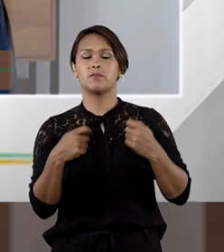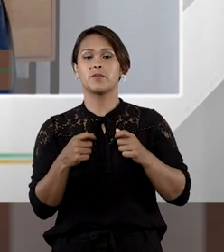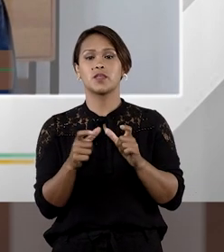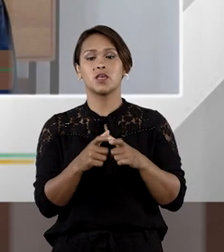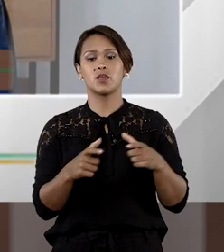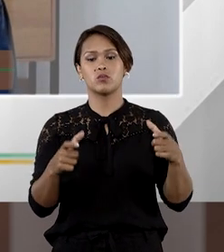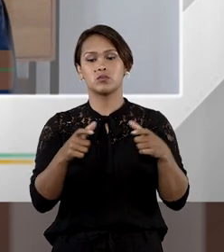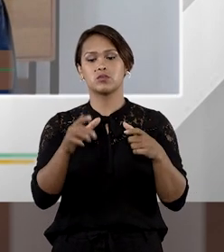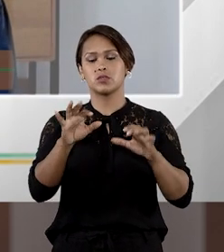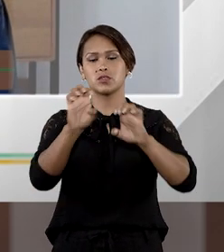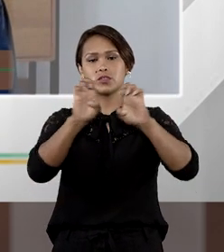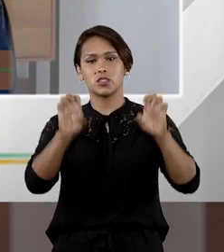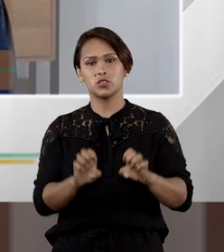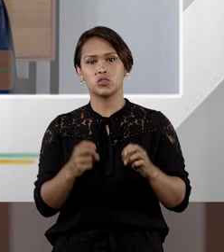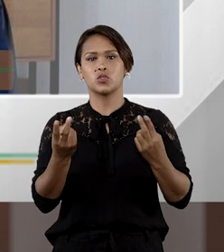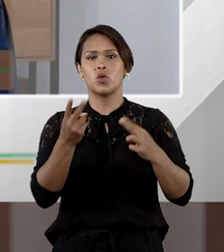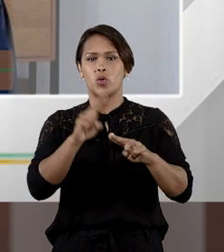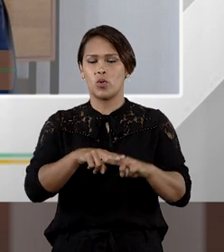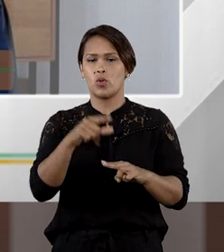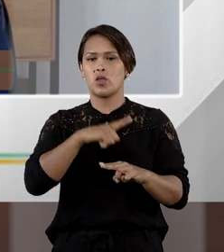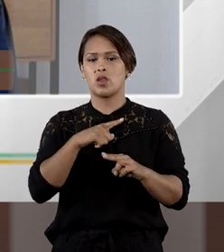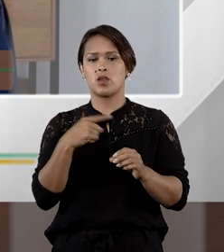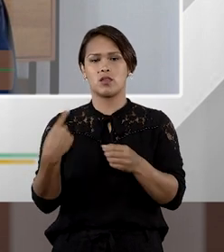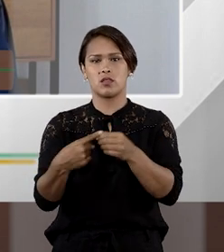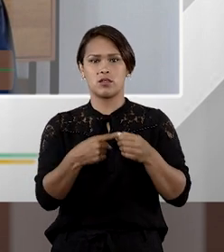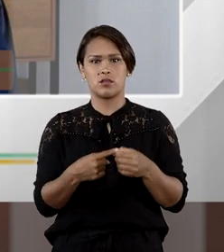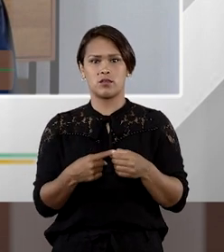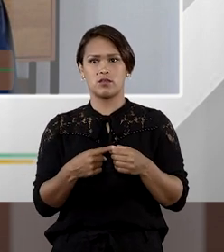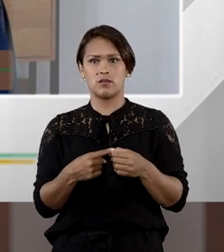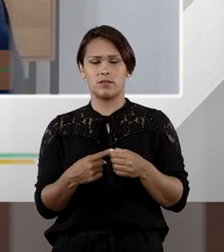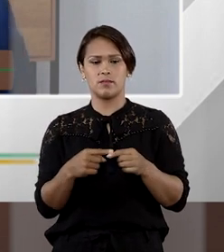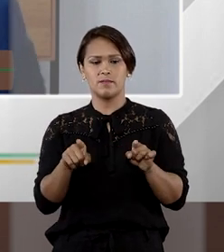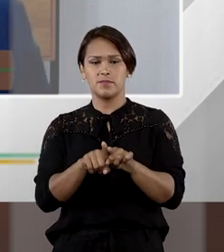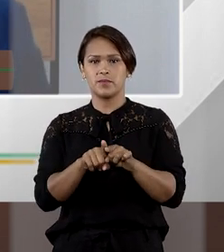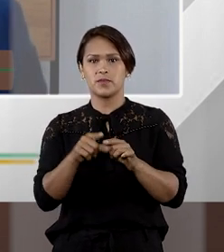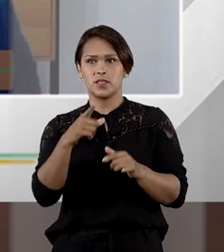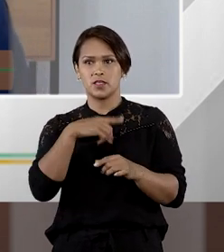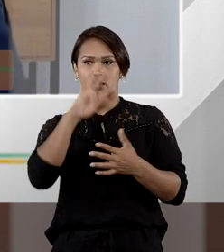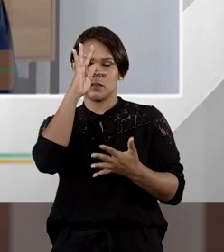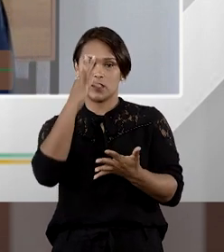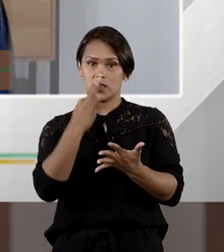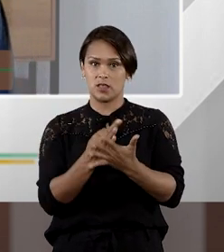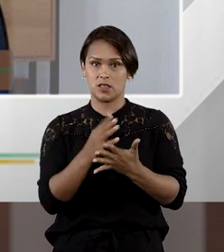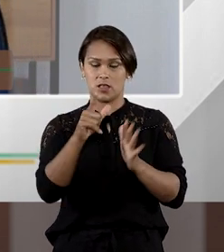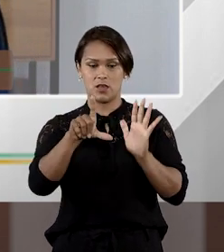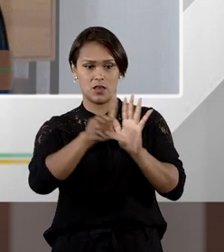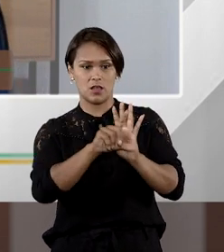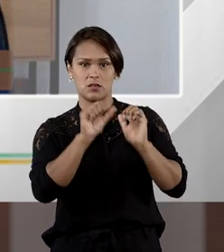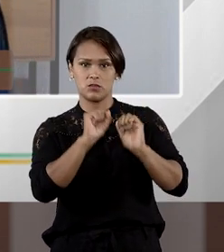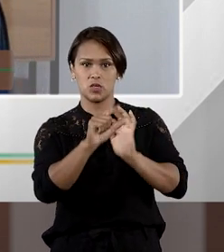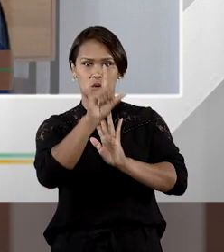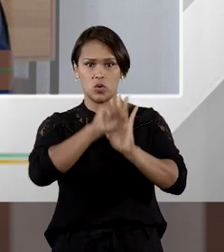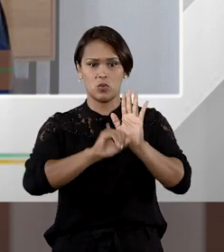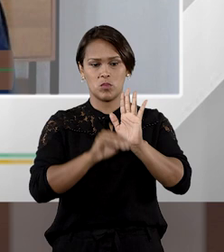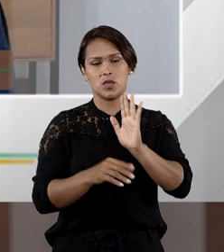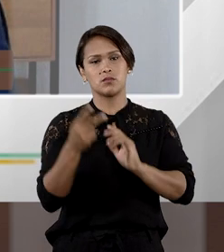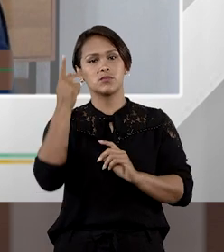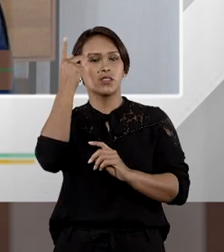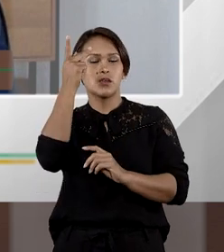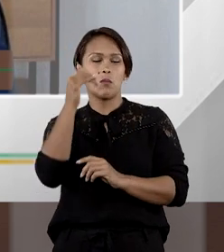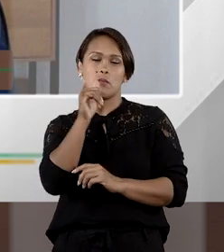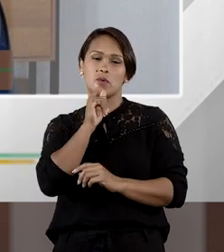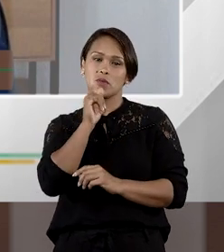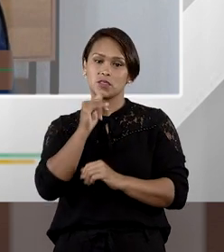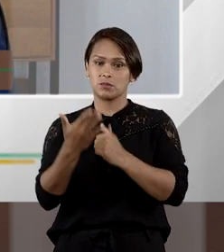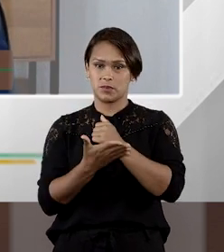muito da estrutura carcerária da localidade. Então, em tese, a lei deveria ser cumprida. No estado de São